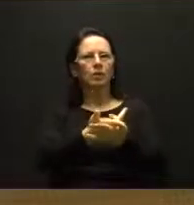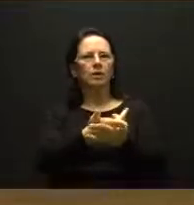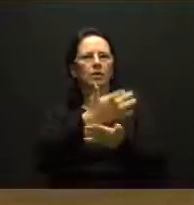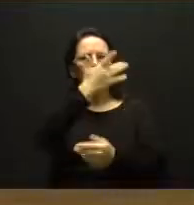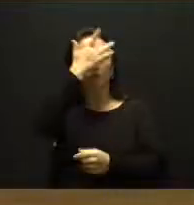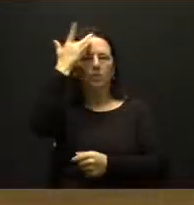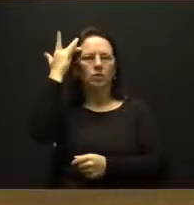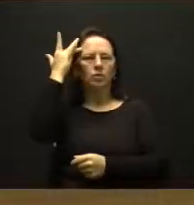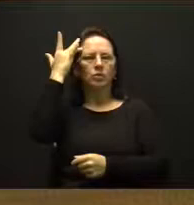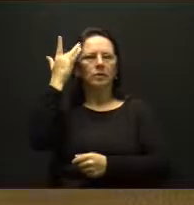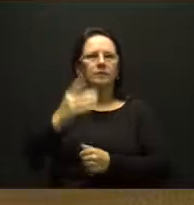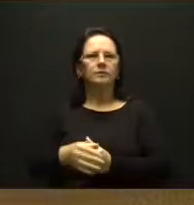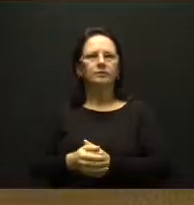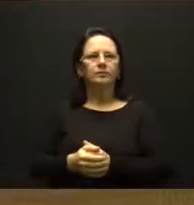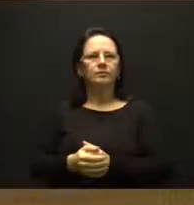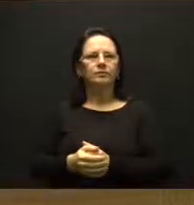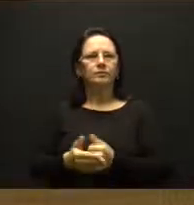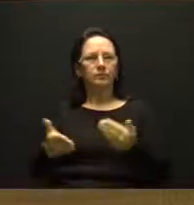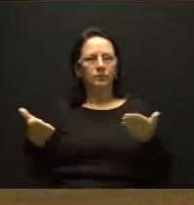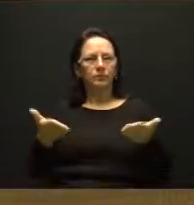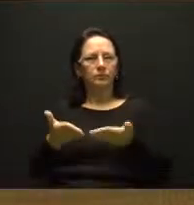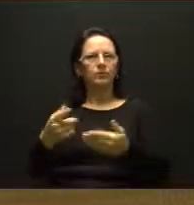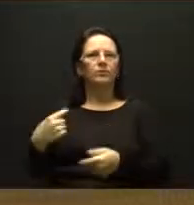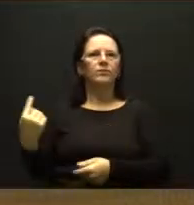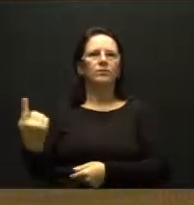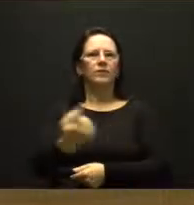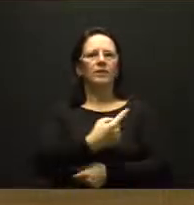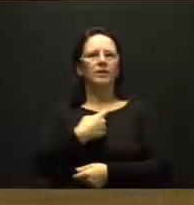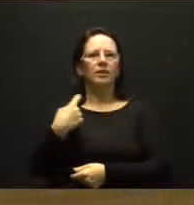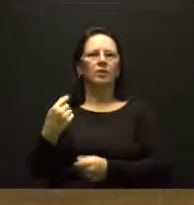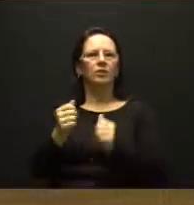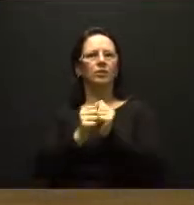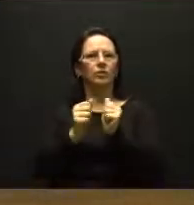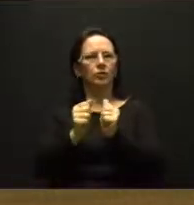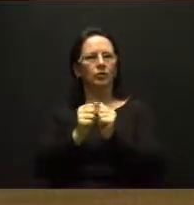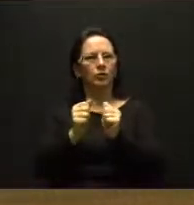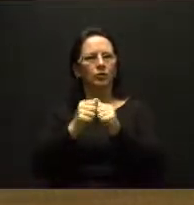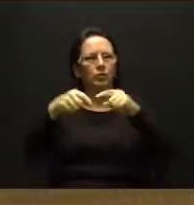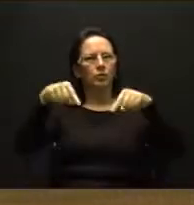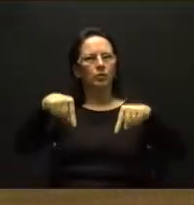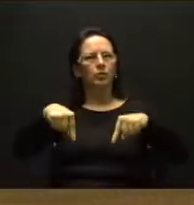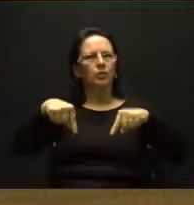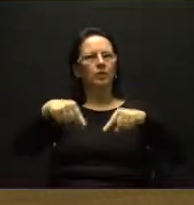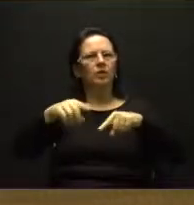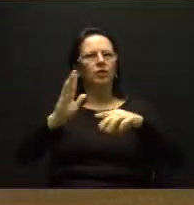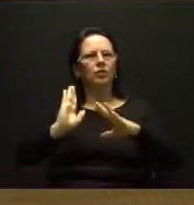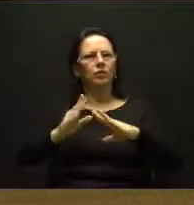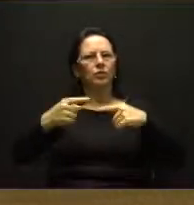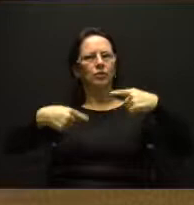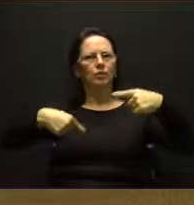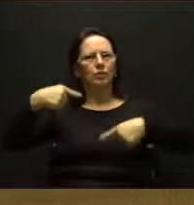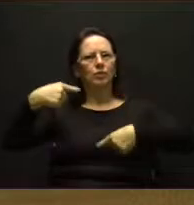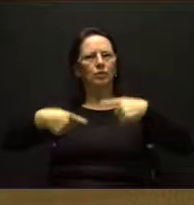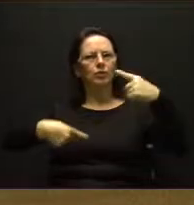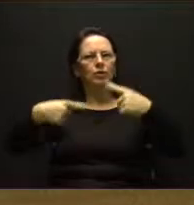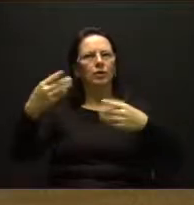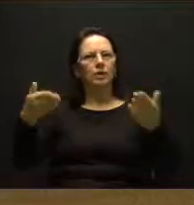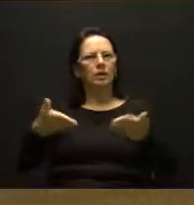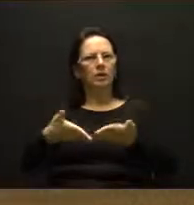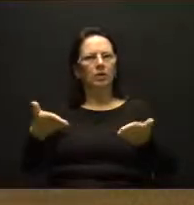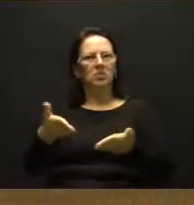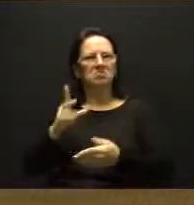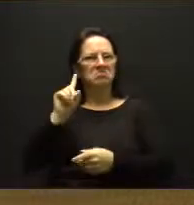funcionários hoje nós estamos aqui novamente com os funcionários aqui na casa discutindo e até agora